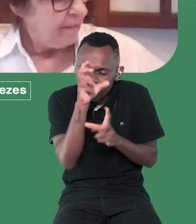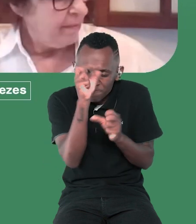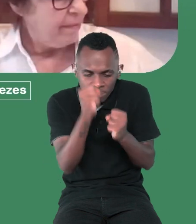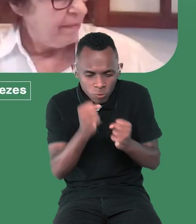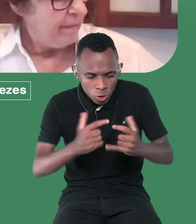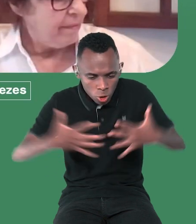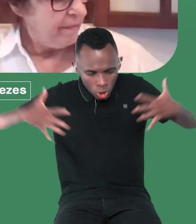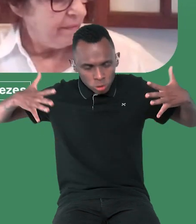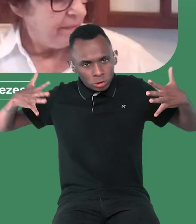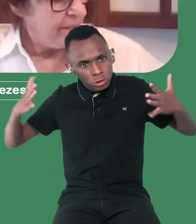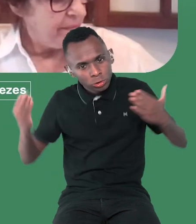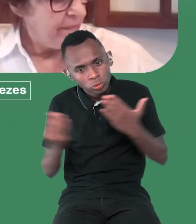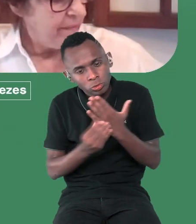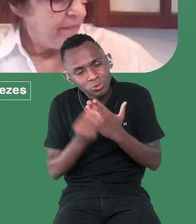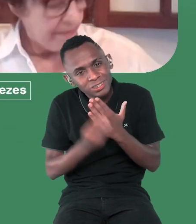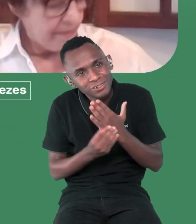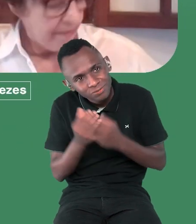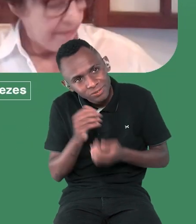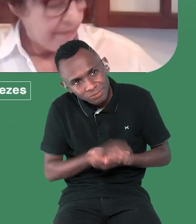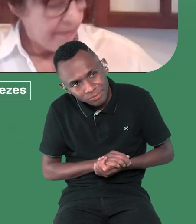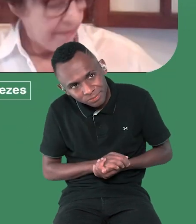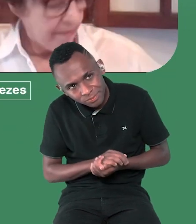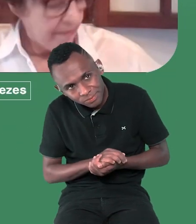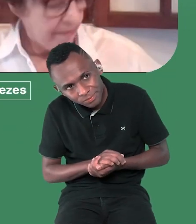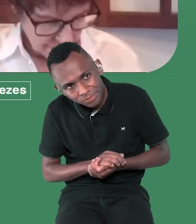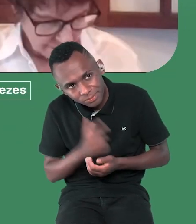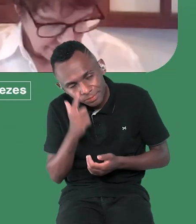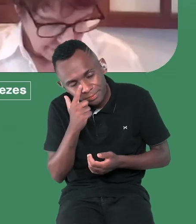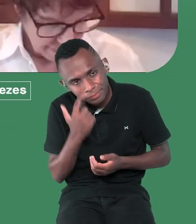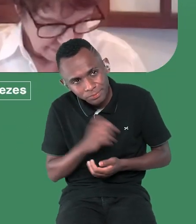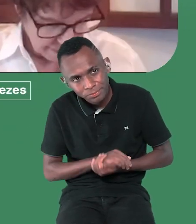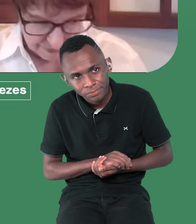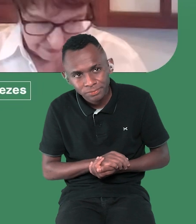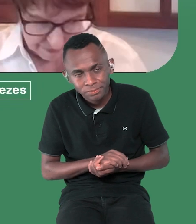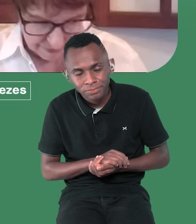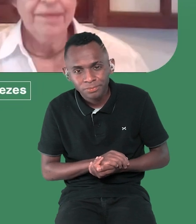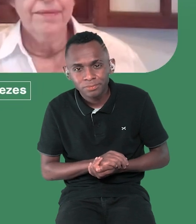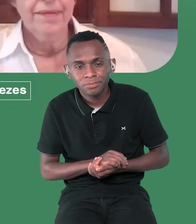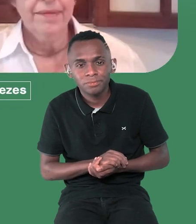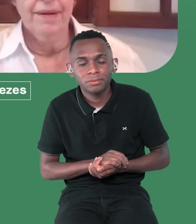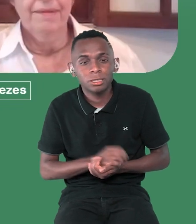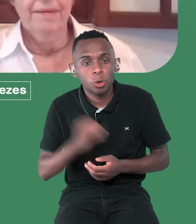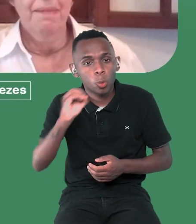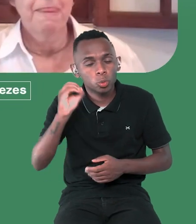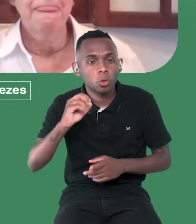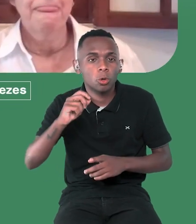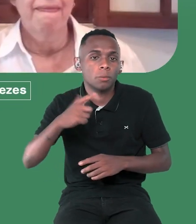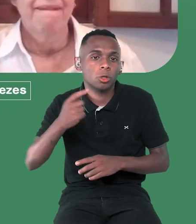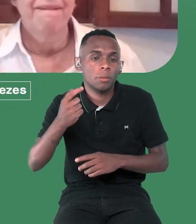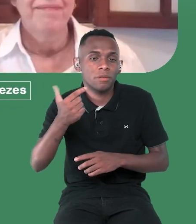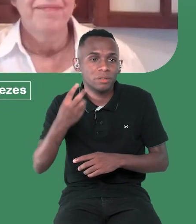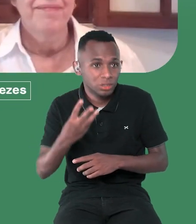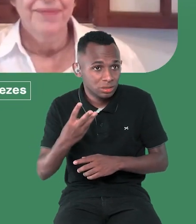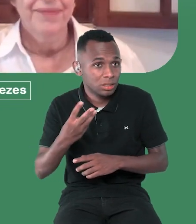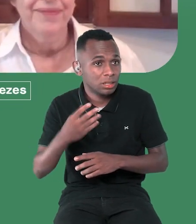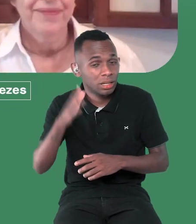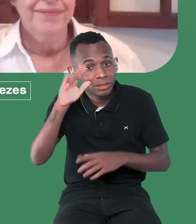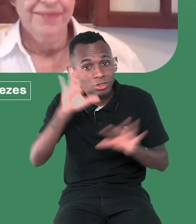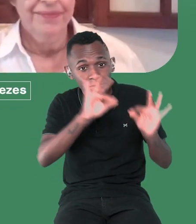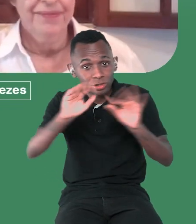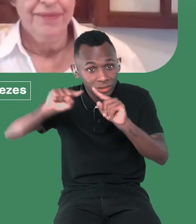o luto, né, o preconceito, qualquer coisa, eu acho sempre legal